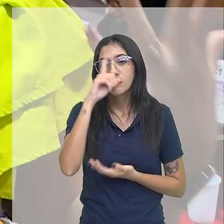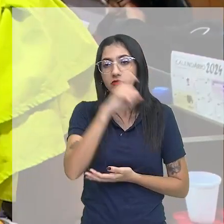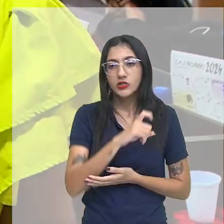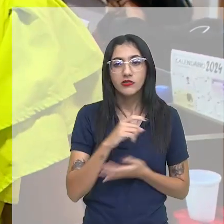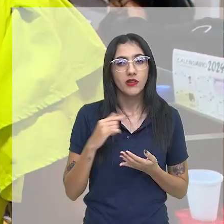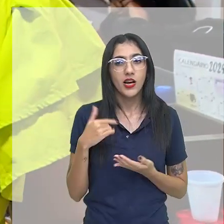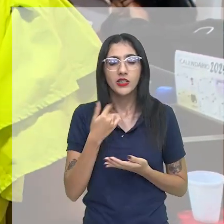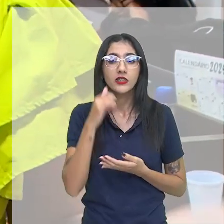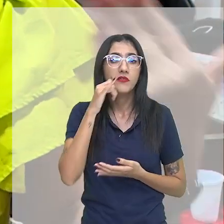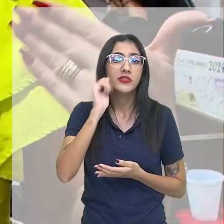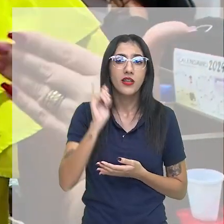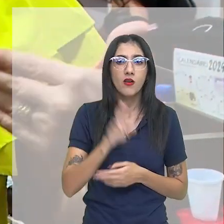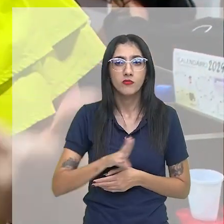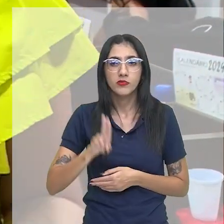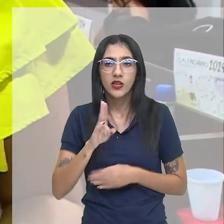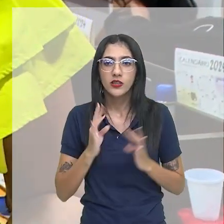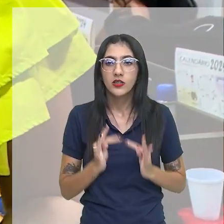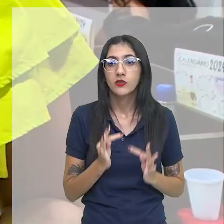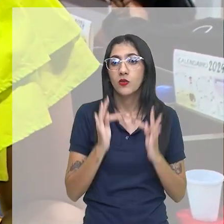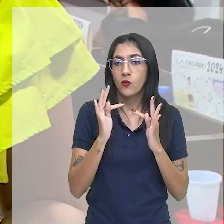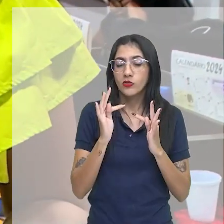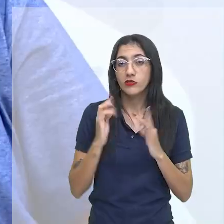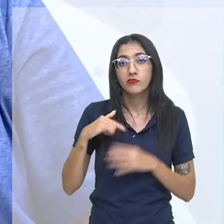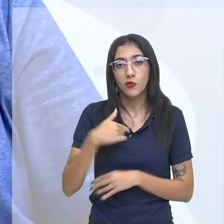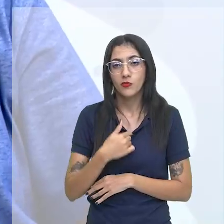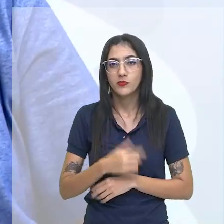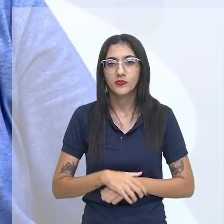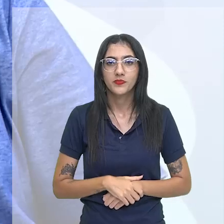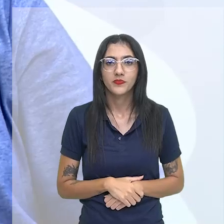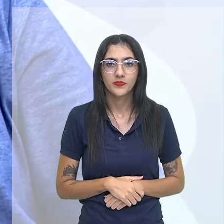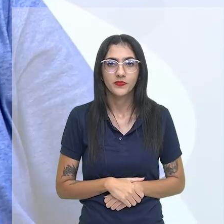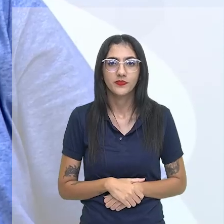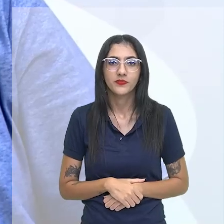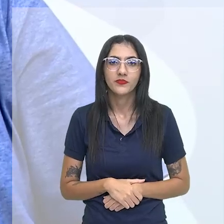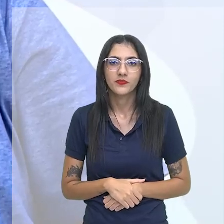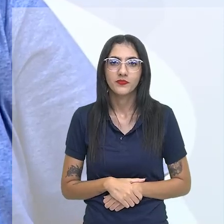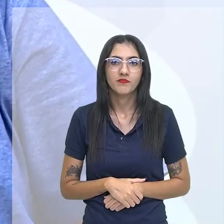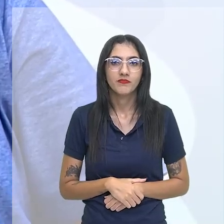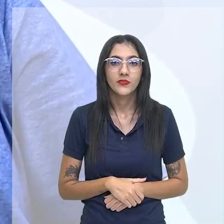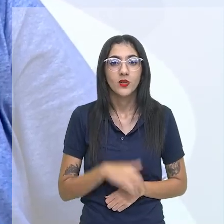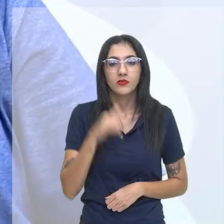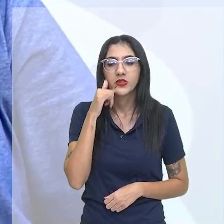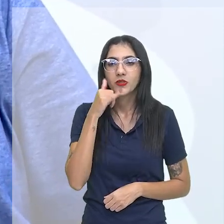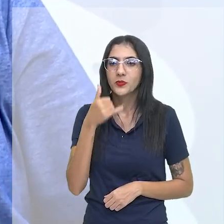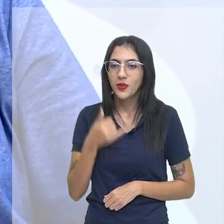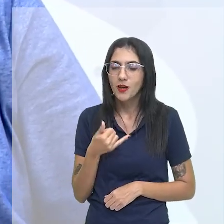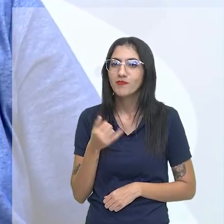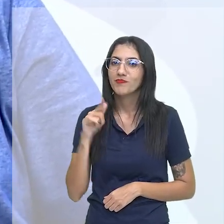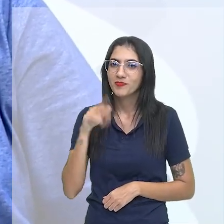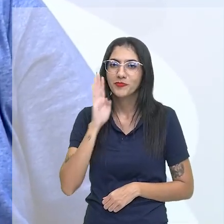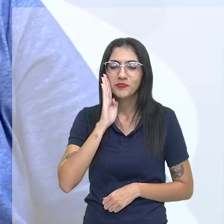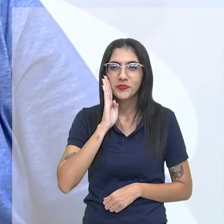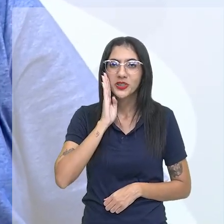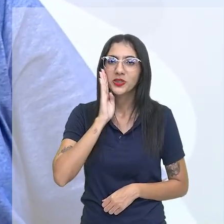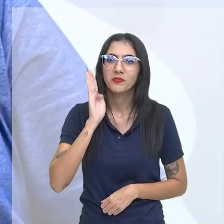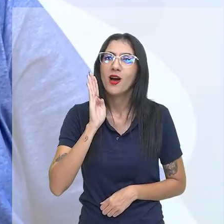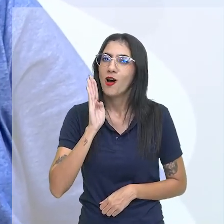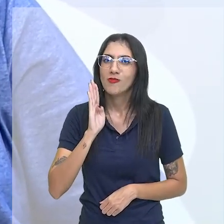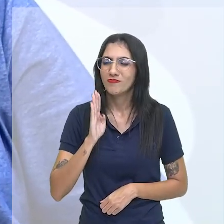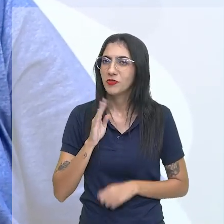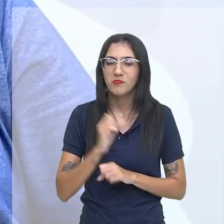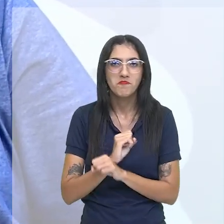dissociar o uso da tecnologia no nosso dia a dia. Celular, acho que é a primeira delas, né? Não tem como a gente não